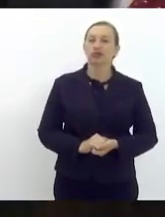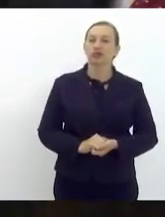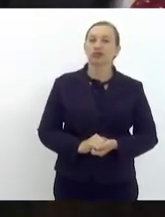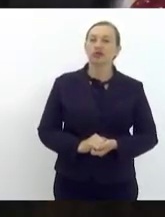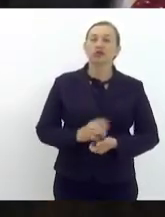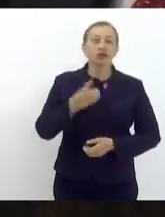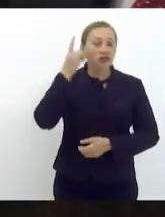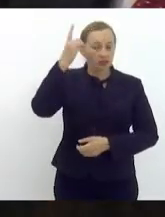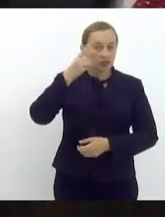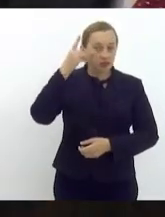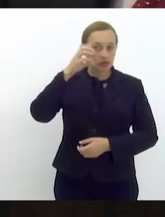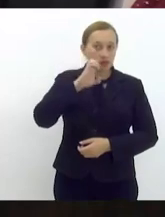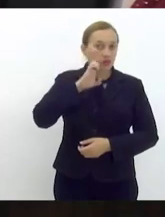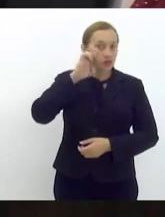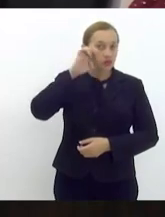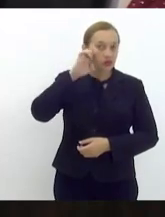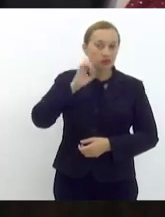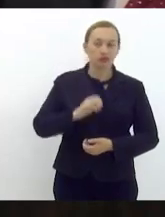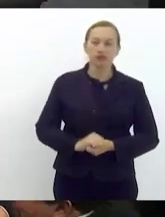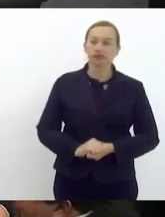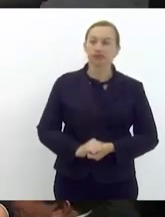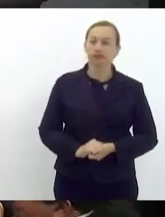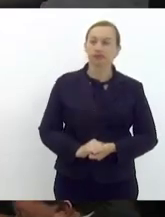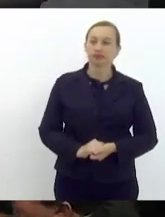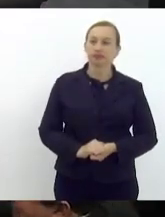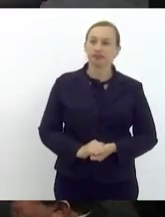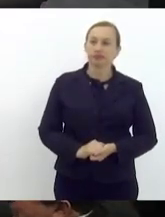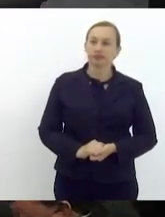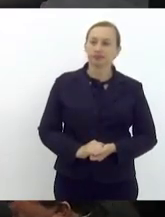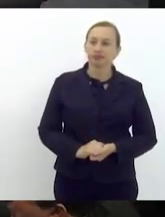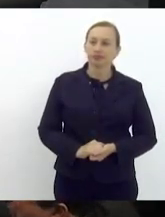Deputado, deputada Élica Takimoto.